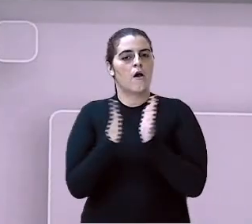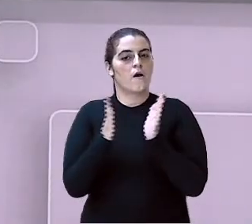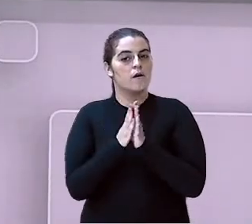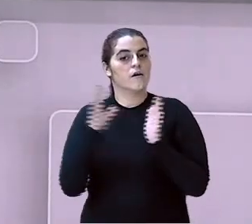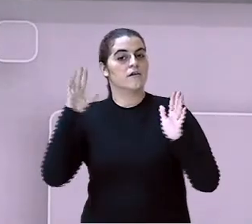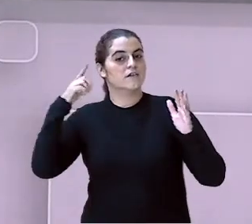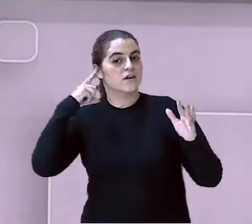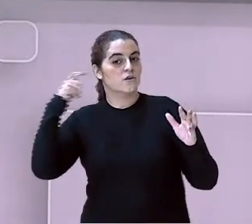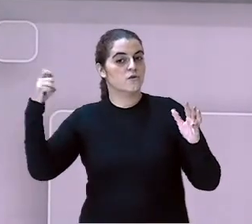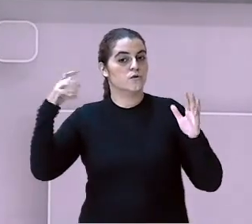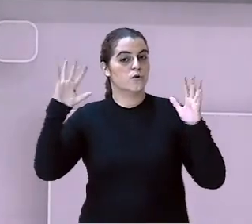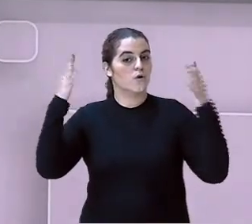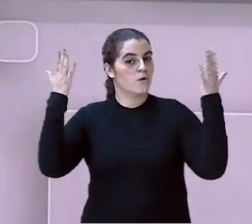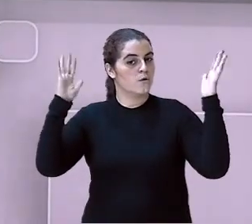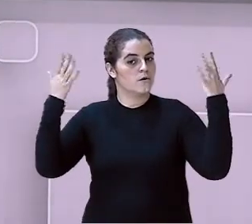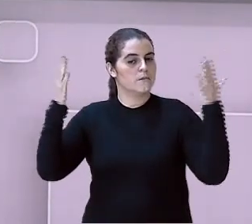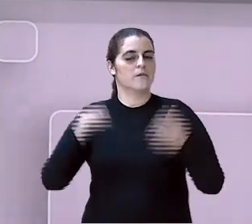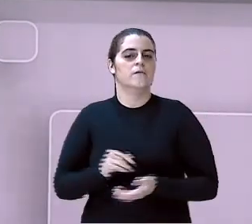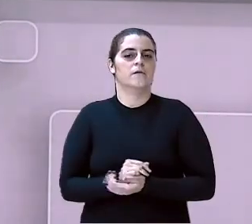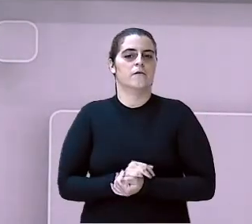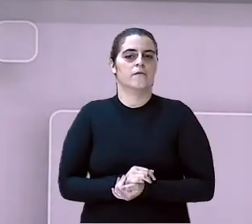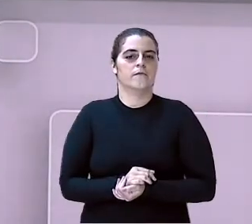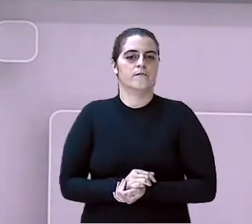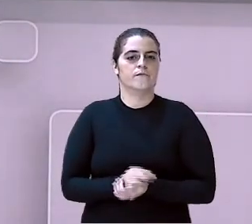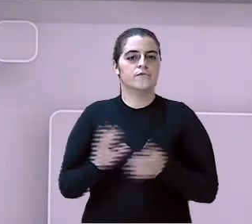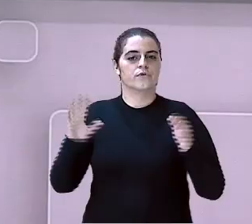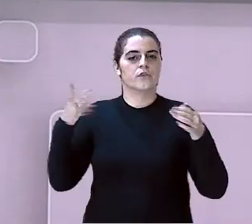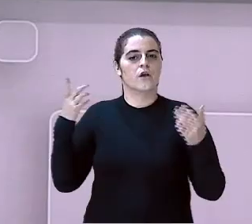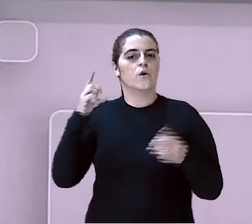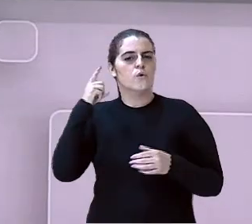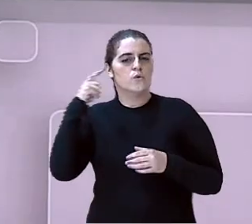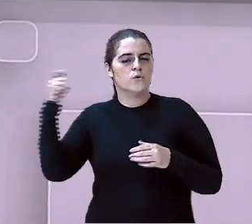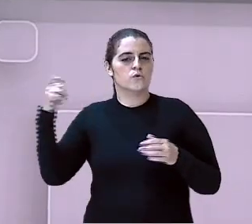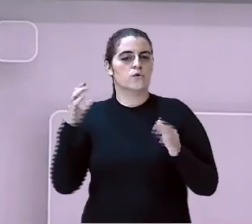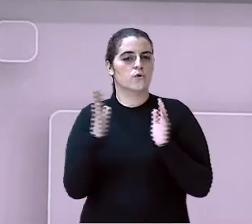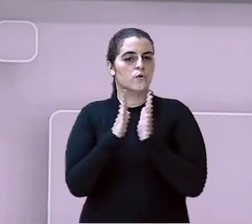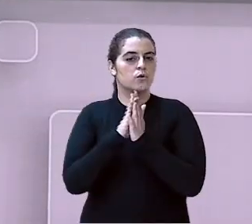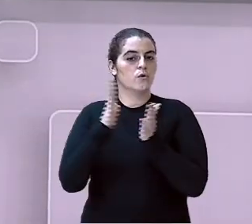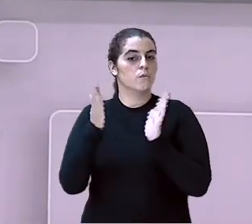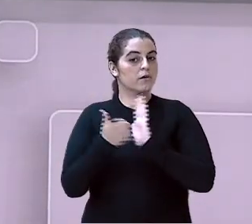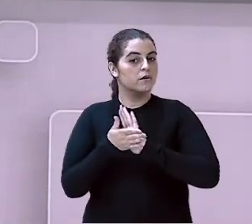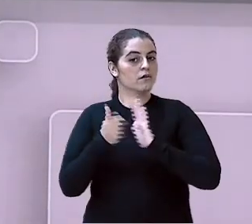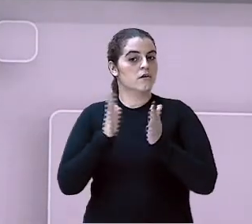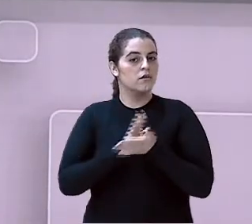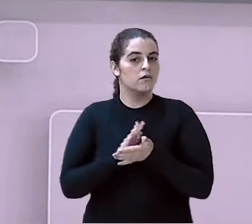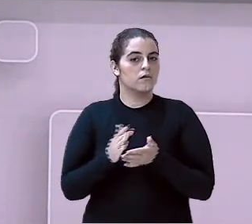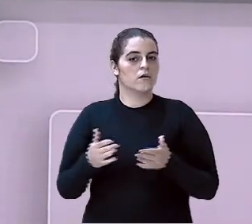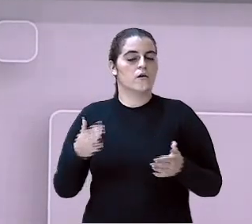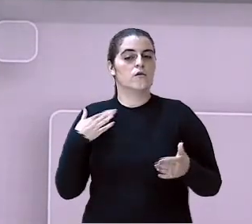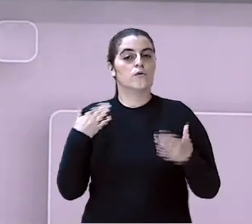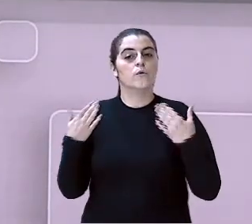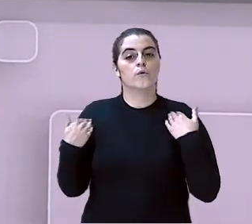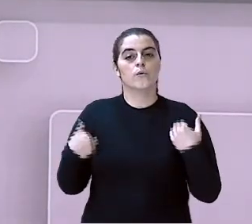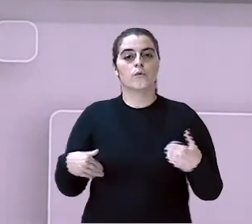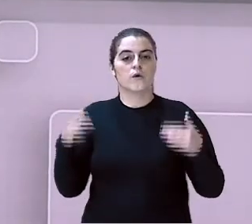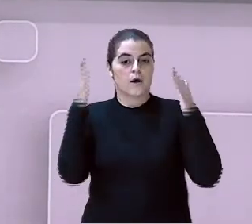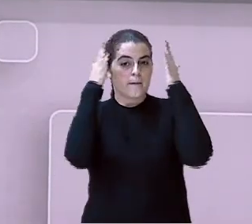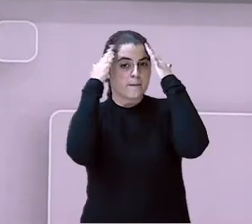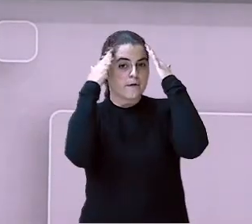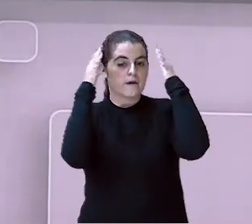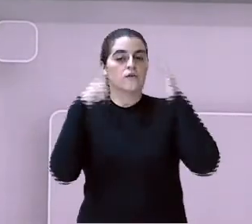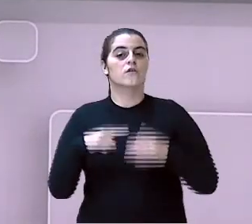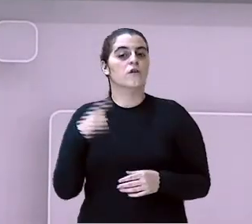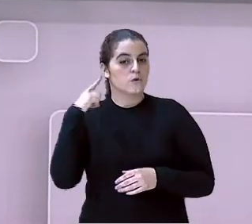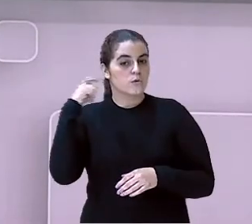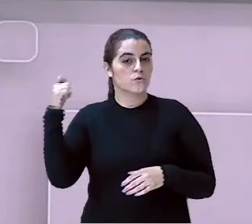nossa, muito bem, arrasou. É o som que a gente pode fazer com uma mão, com a outra, a mão no corpo, a mão na